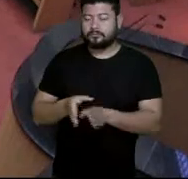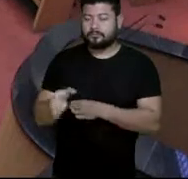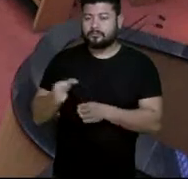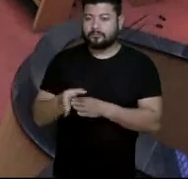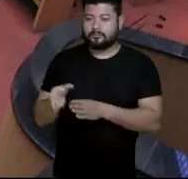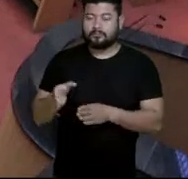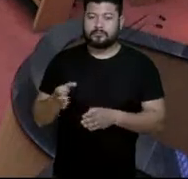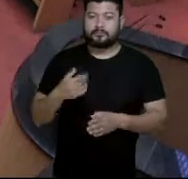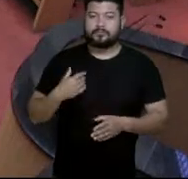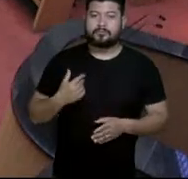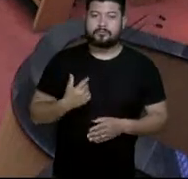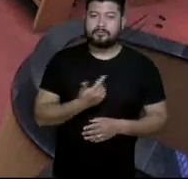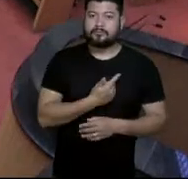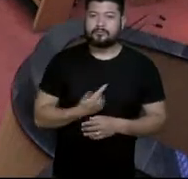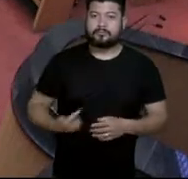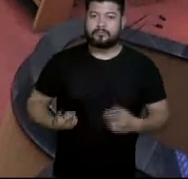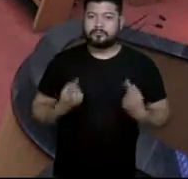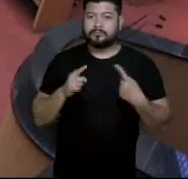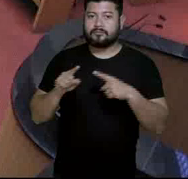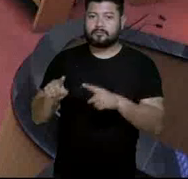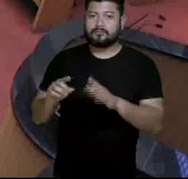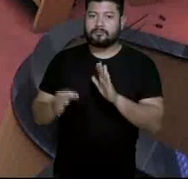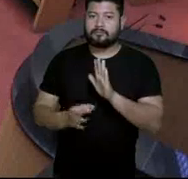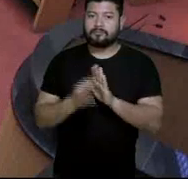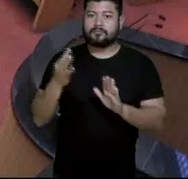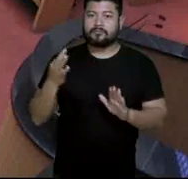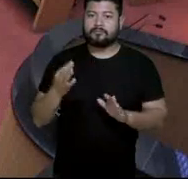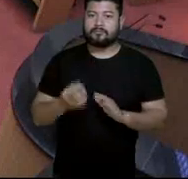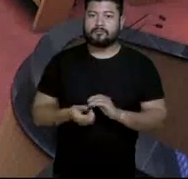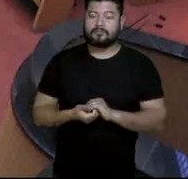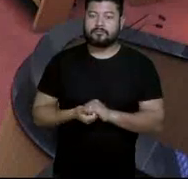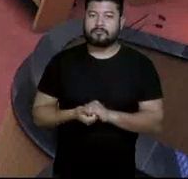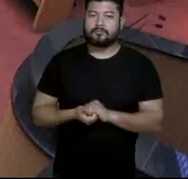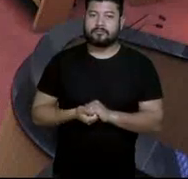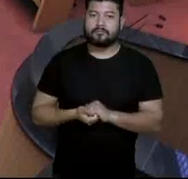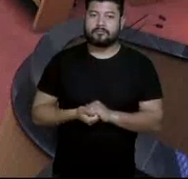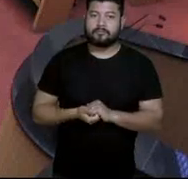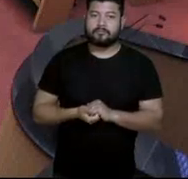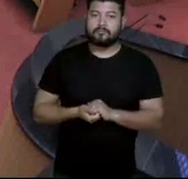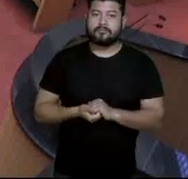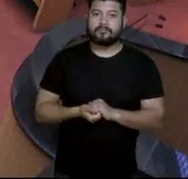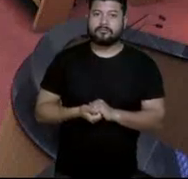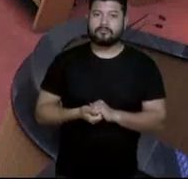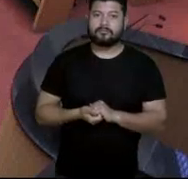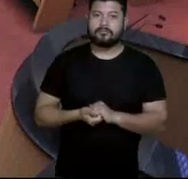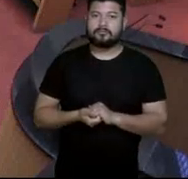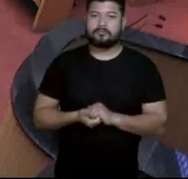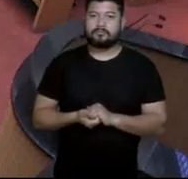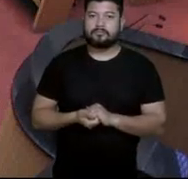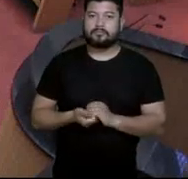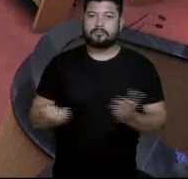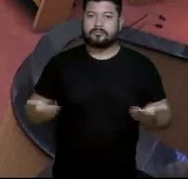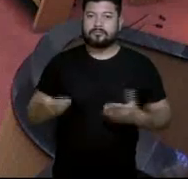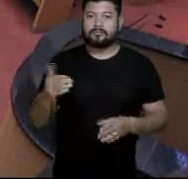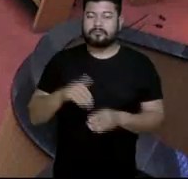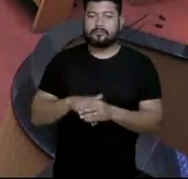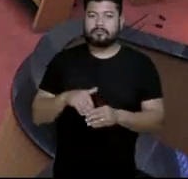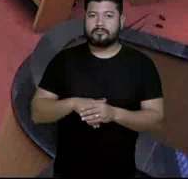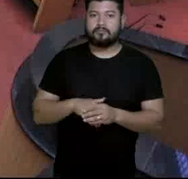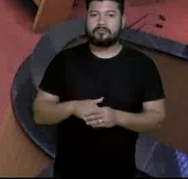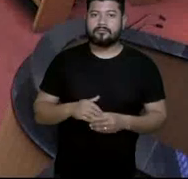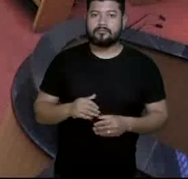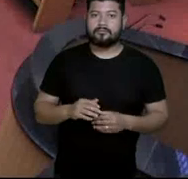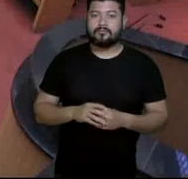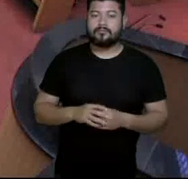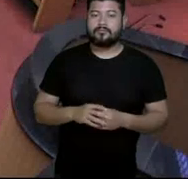votar contrário ao destaque. Obrigado, senhor presidente. Em votação, para encaminhamento de voto,